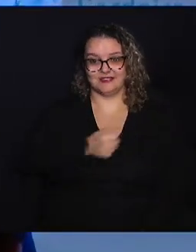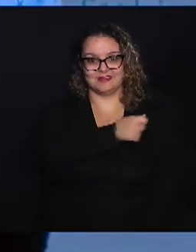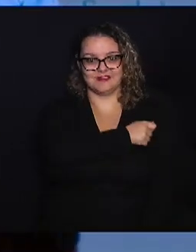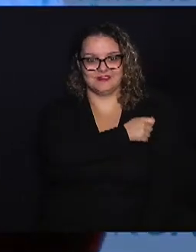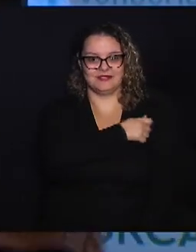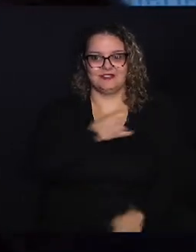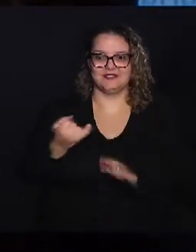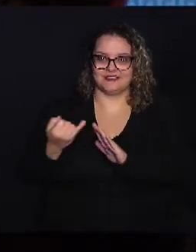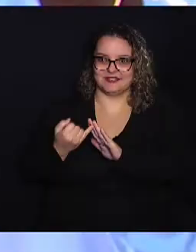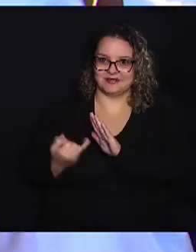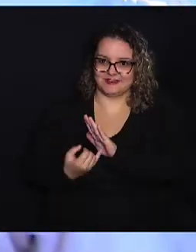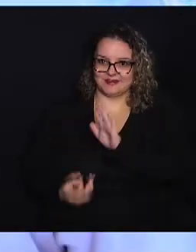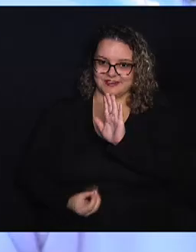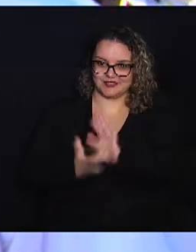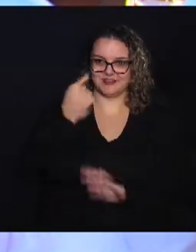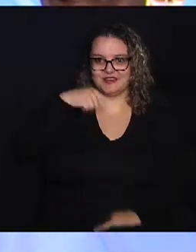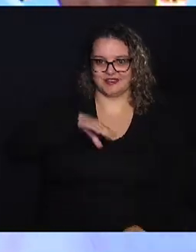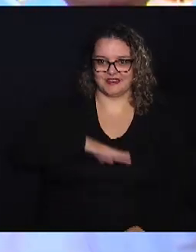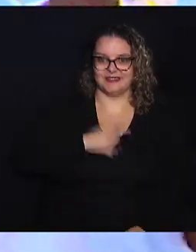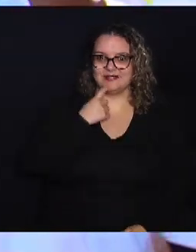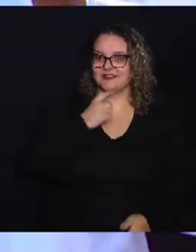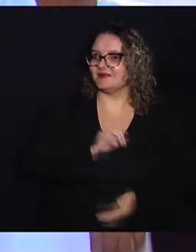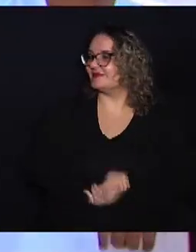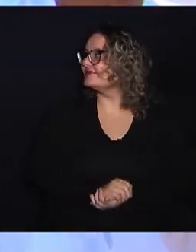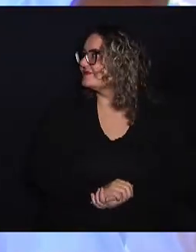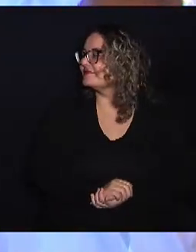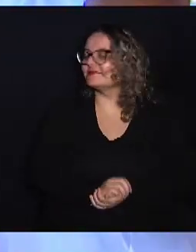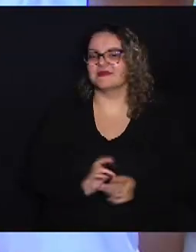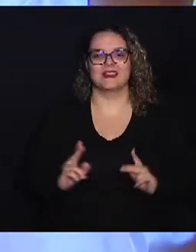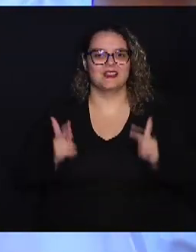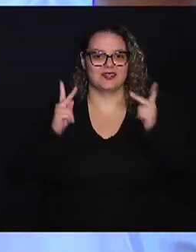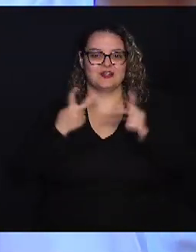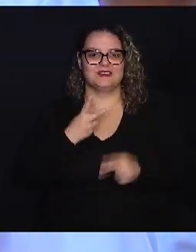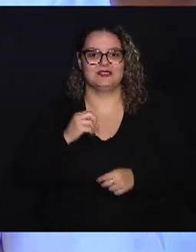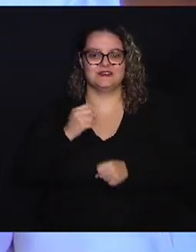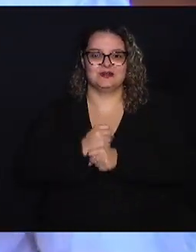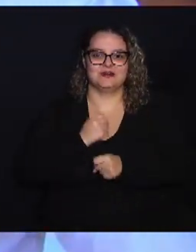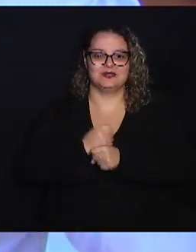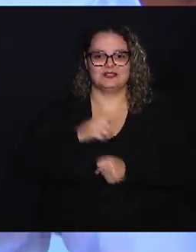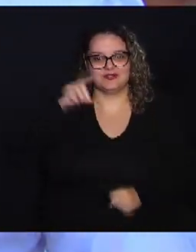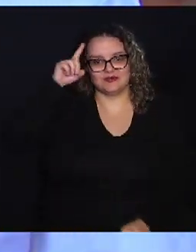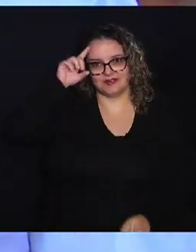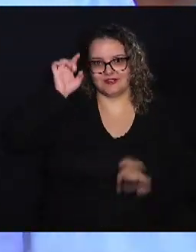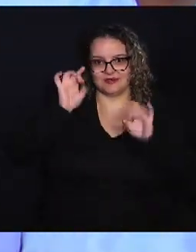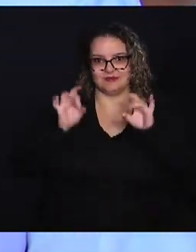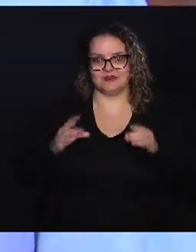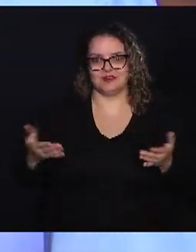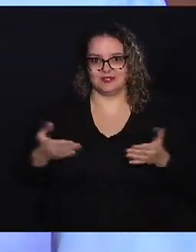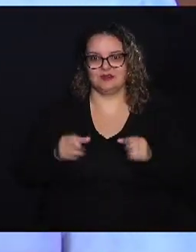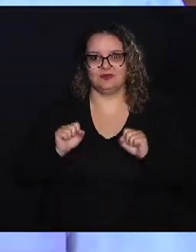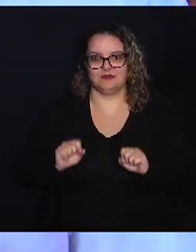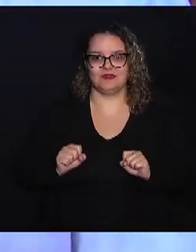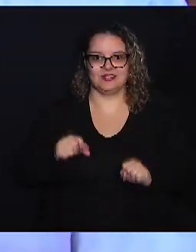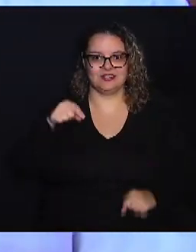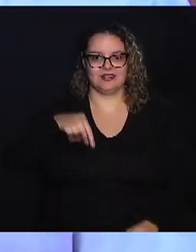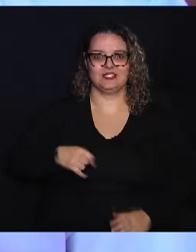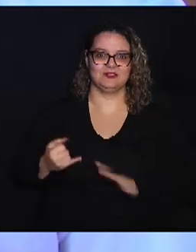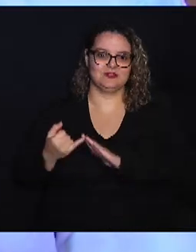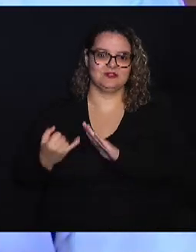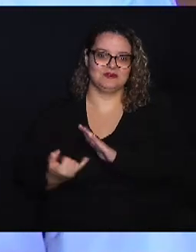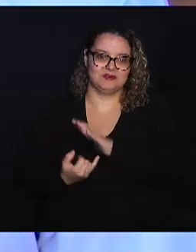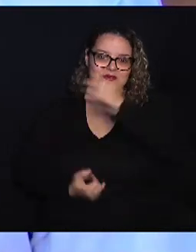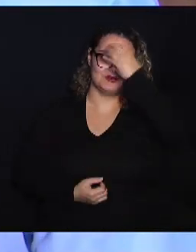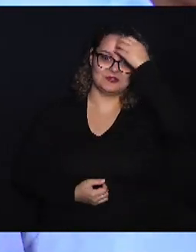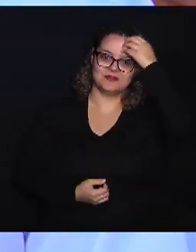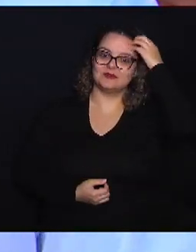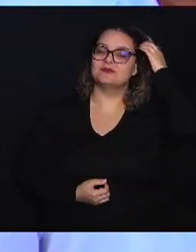que fundou em Campinas. A comemoração dos 20 anos, né, um dia muito especial hoje, poder estar aqui no instituto, né, e